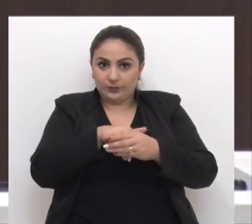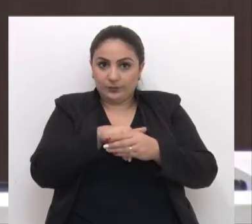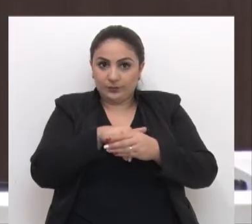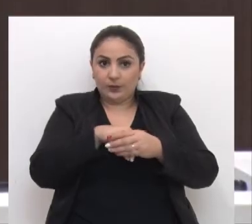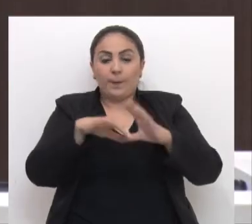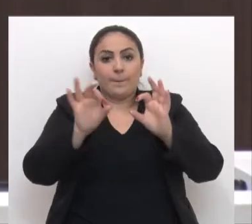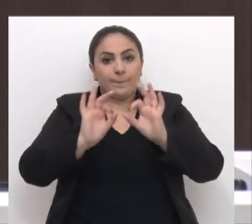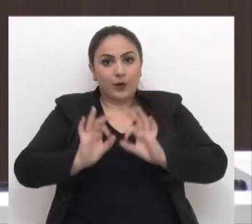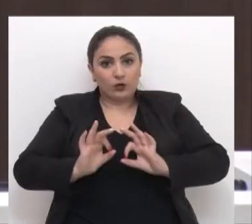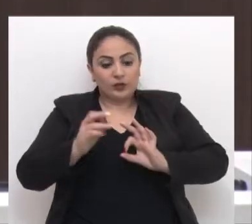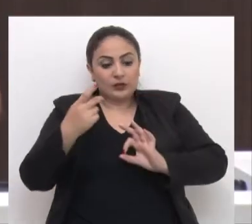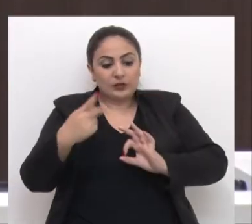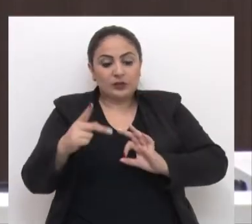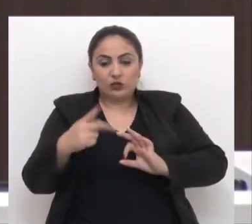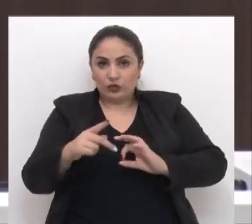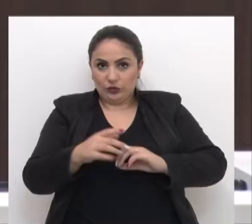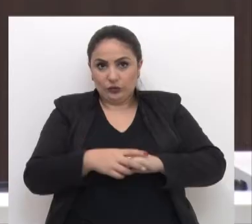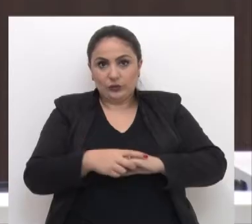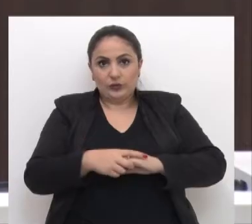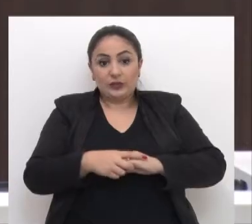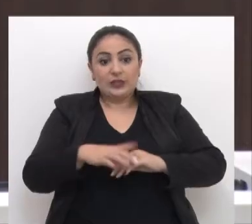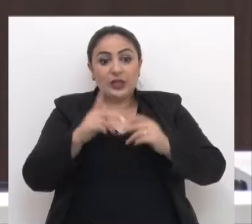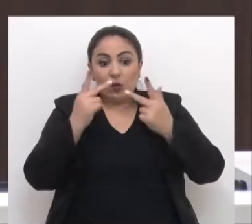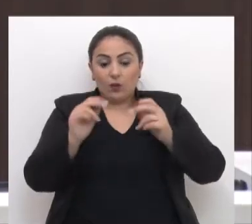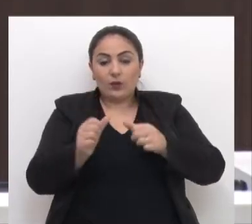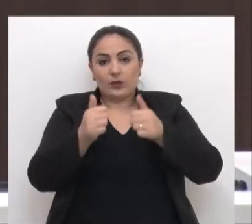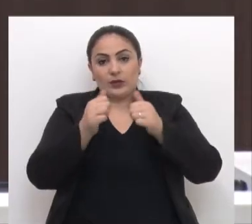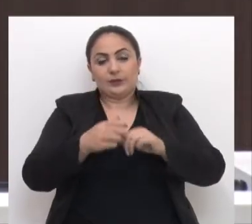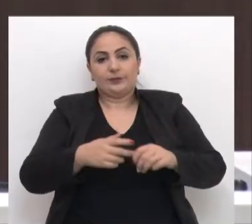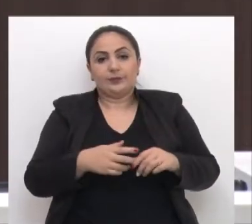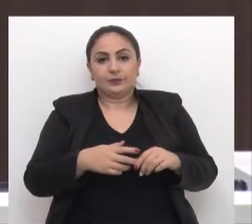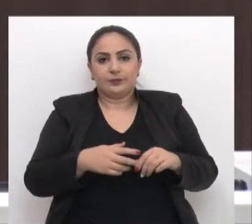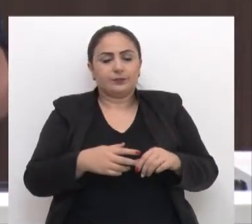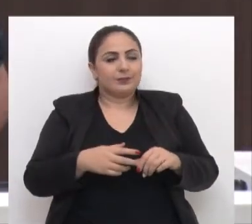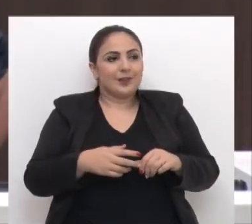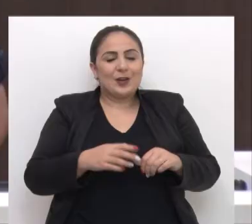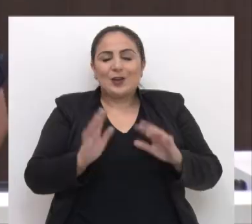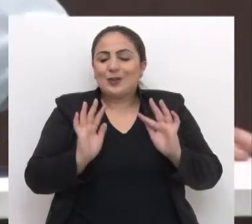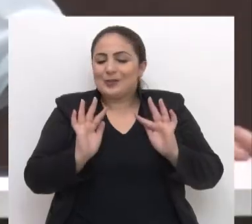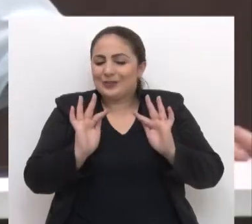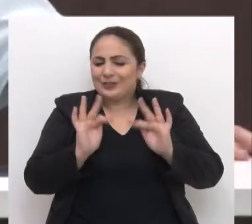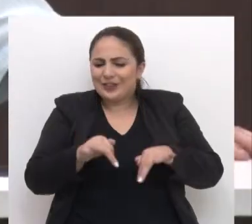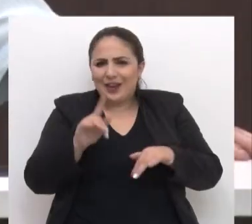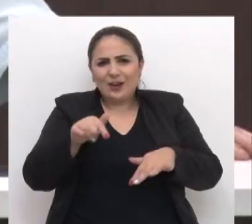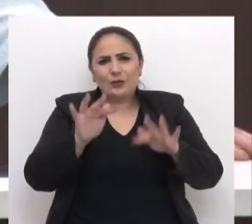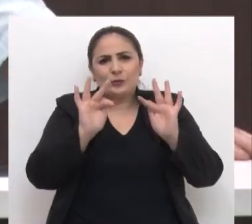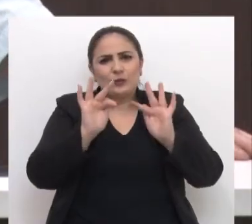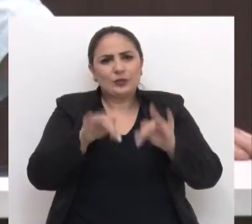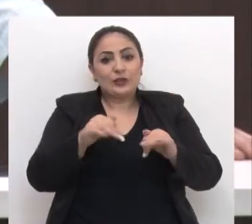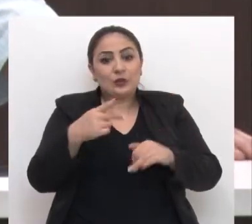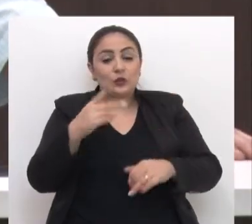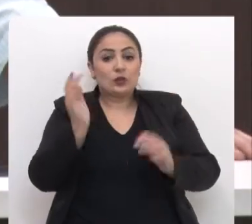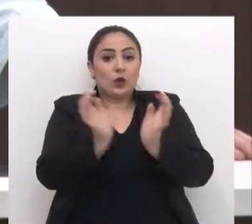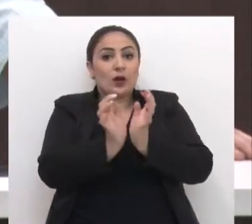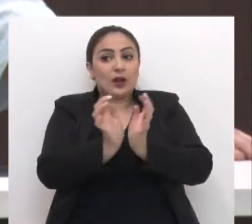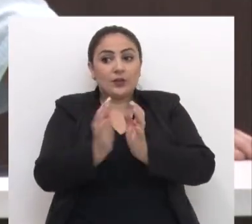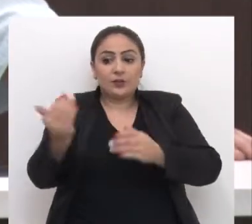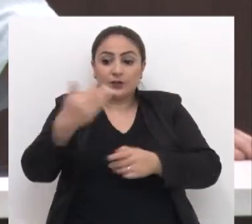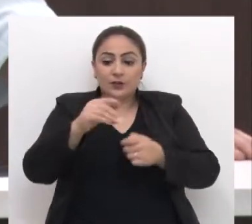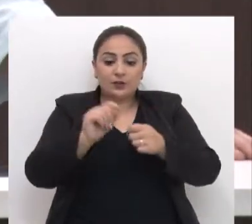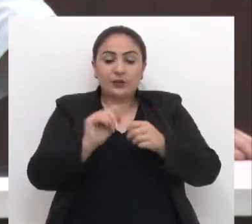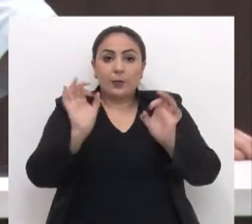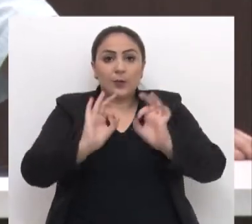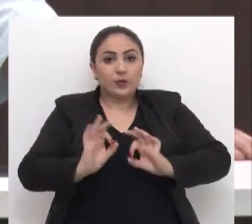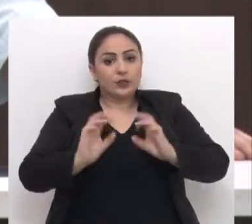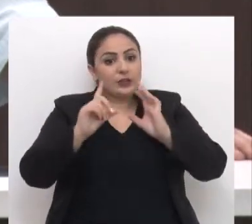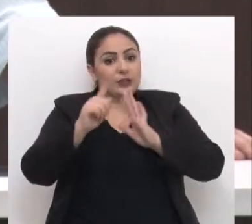veta um projeto dessa dimensão, dessa qualidade. É o fim da picada, os colegas vêm aqui